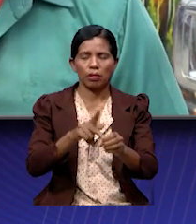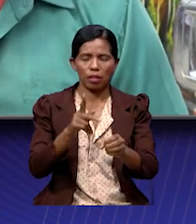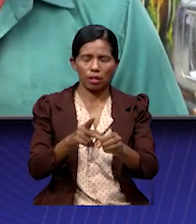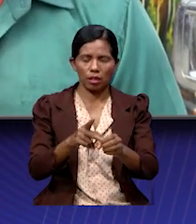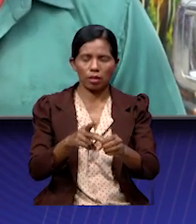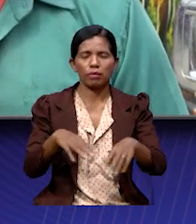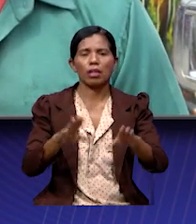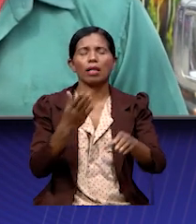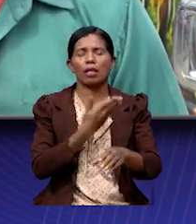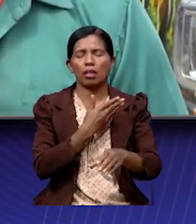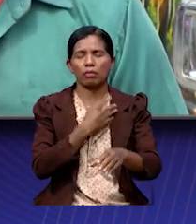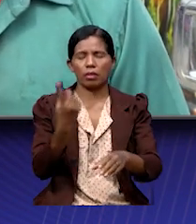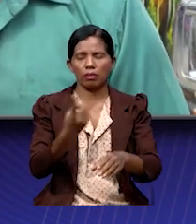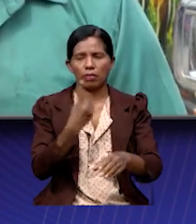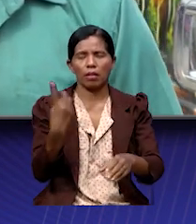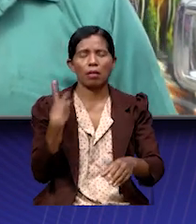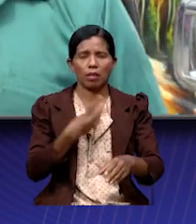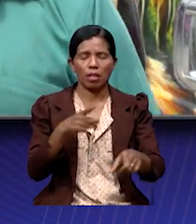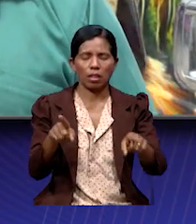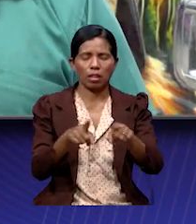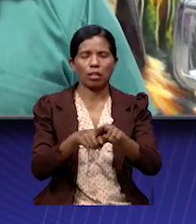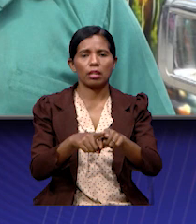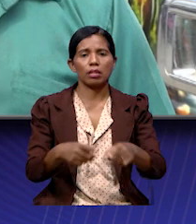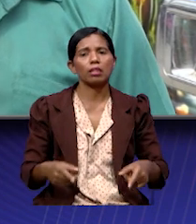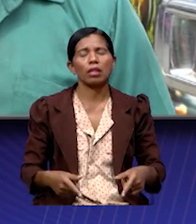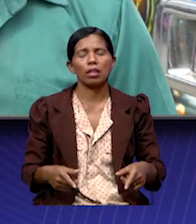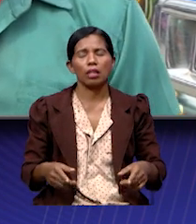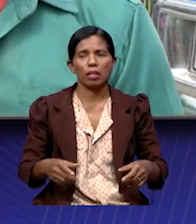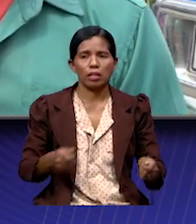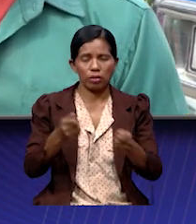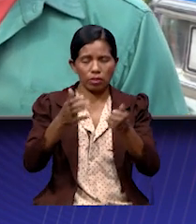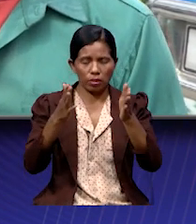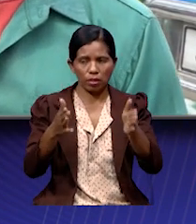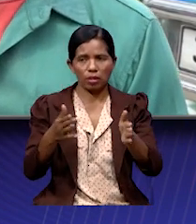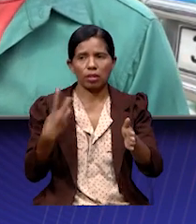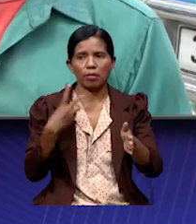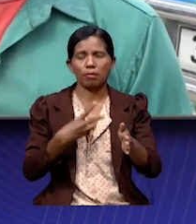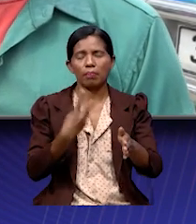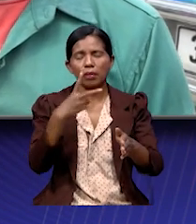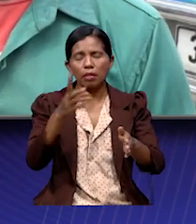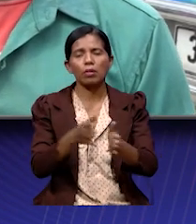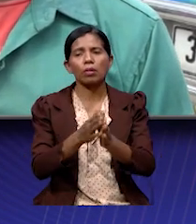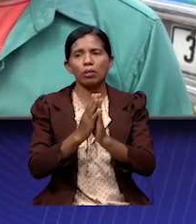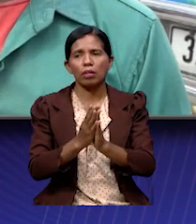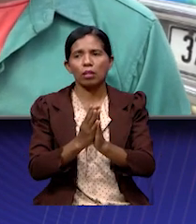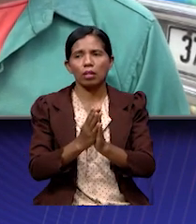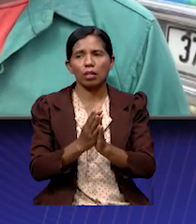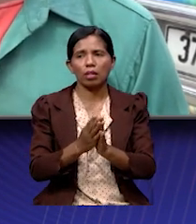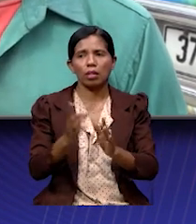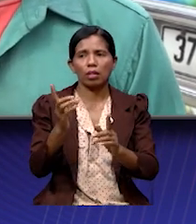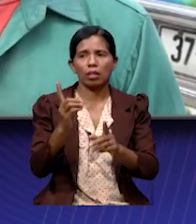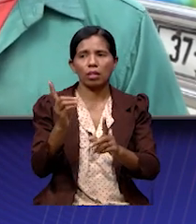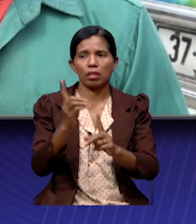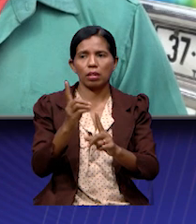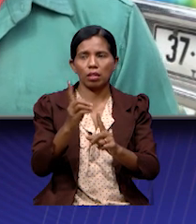nema ami ku nudar bida kondotor am la susida ho janeri mina ne depois amba hu susira pertama ne sira dambe mina ne tanggal sa am sira sempre